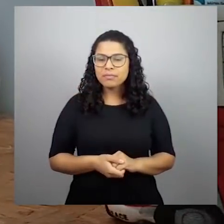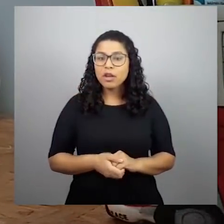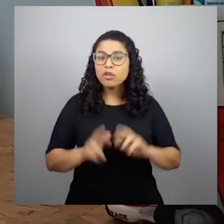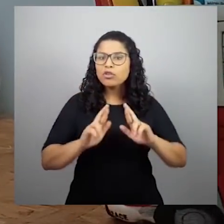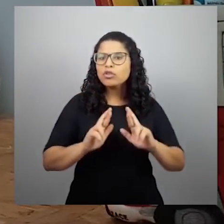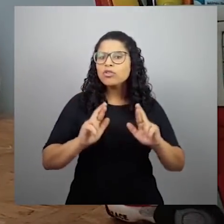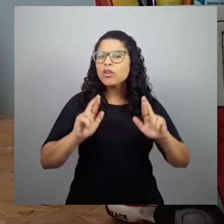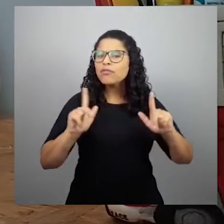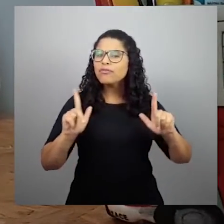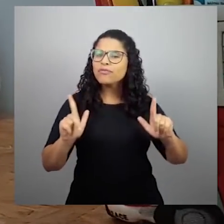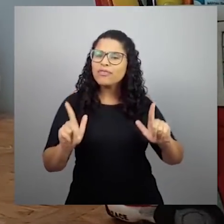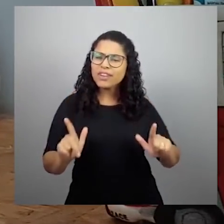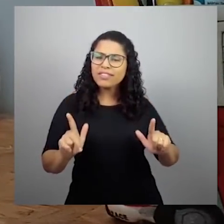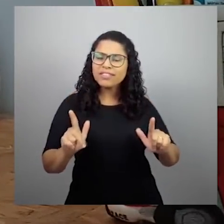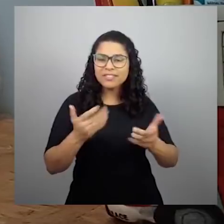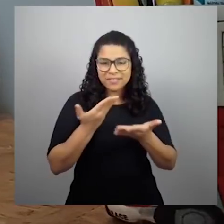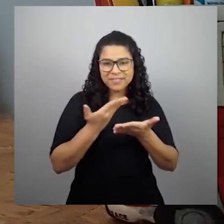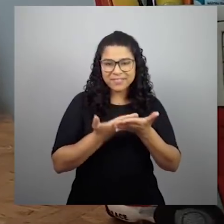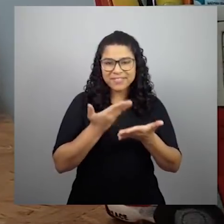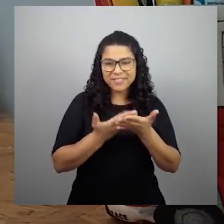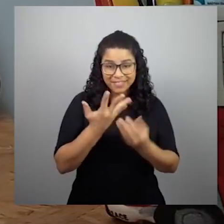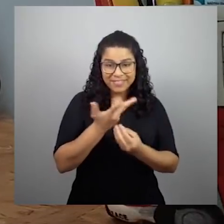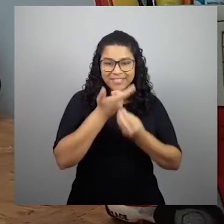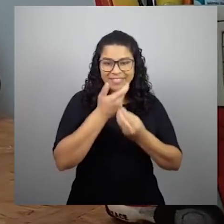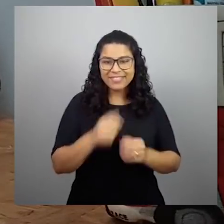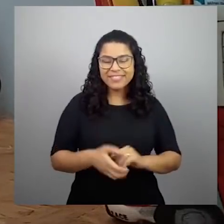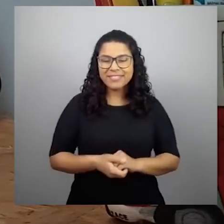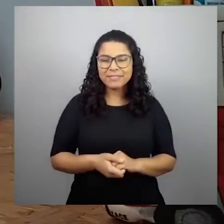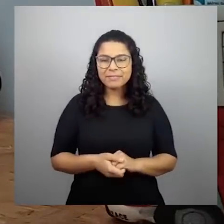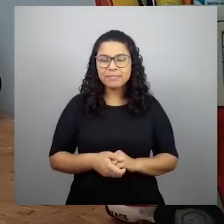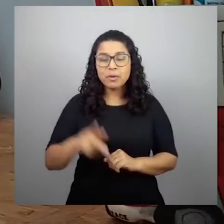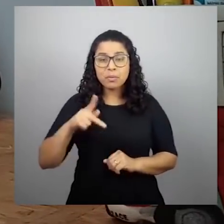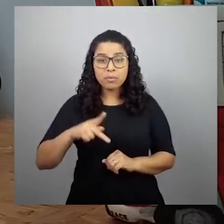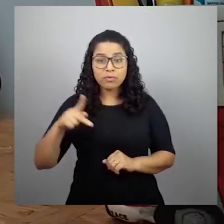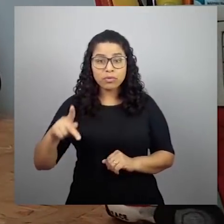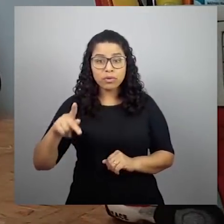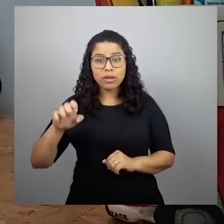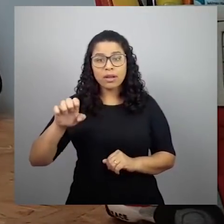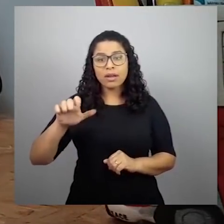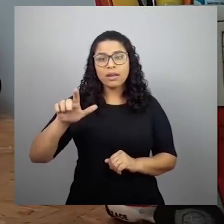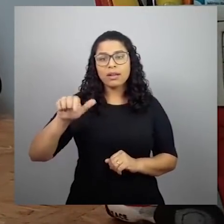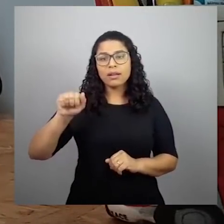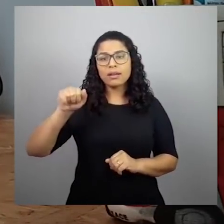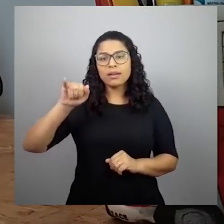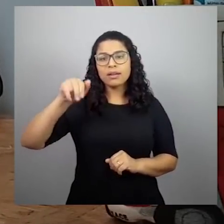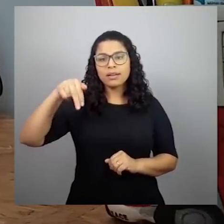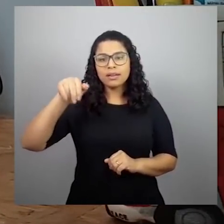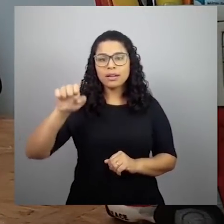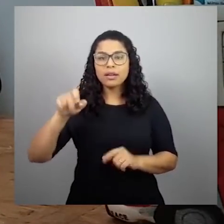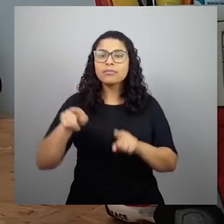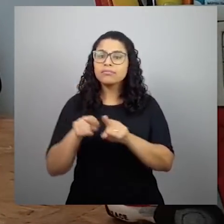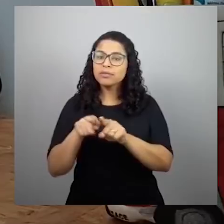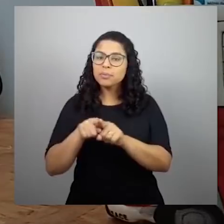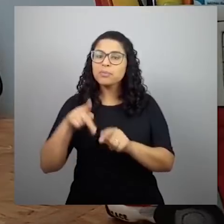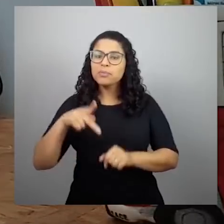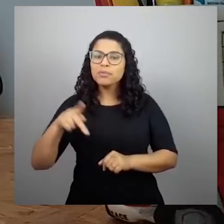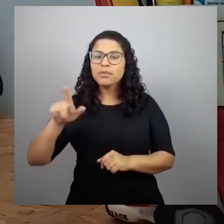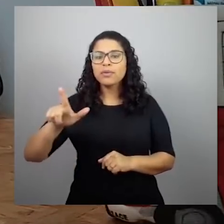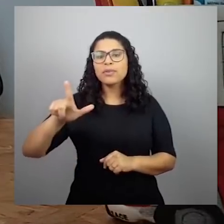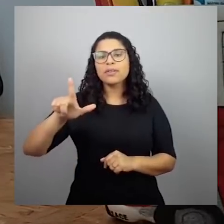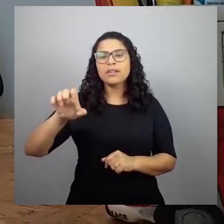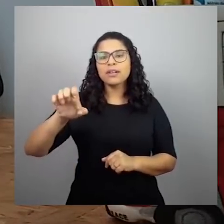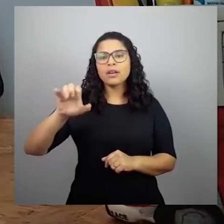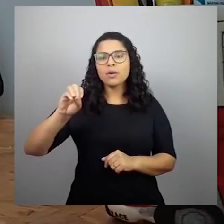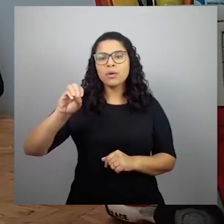gente está falando? Bom, a professora Elaine e o professor Leonardo trouxeram vários aspectos